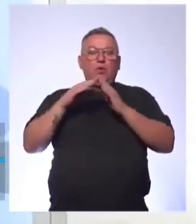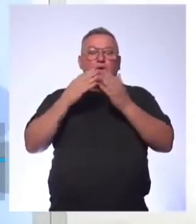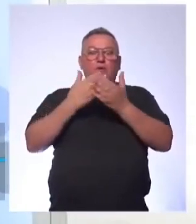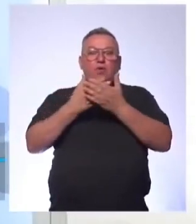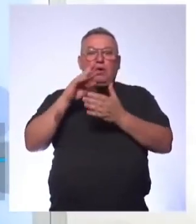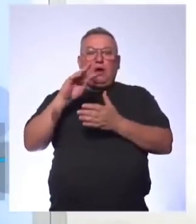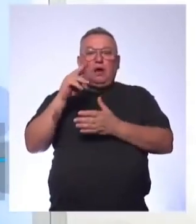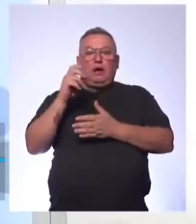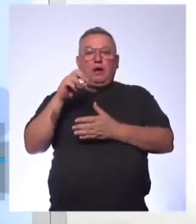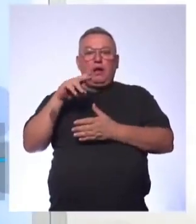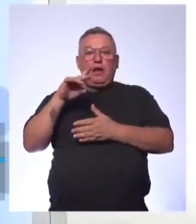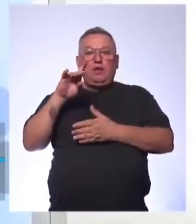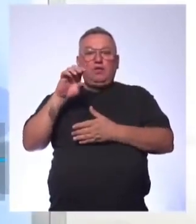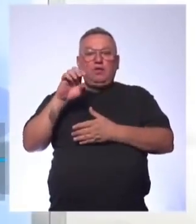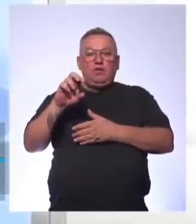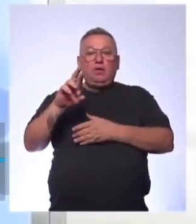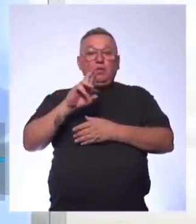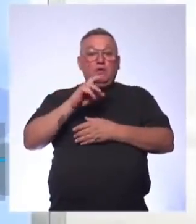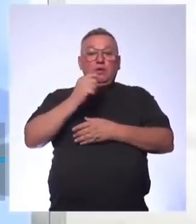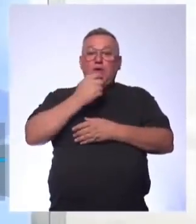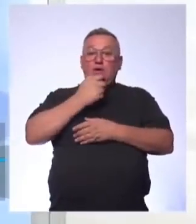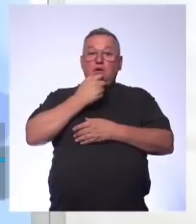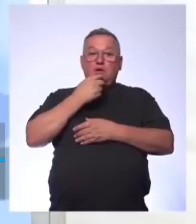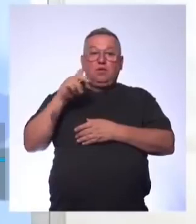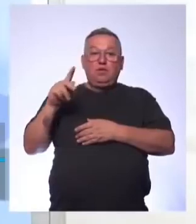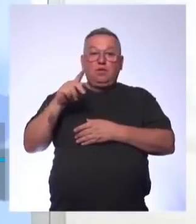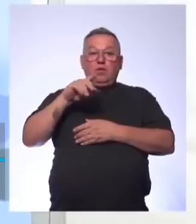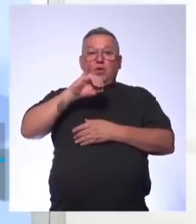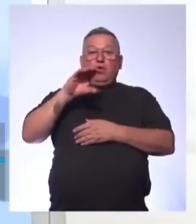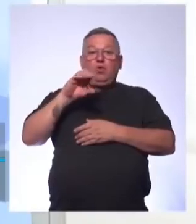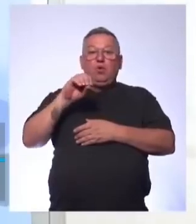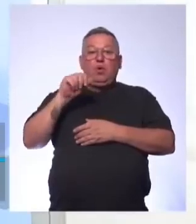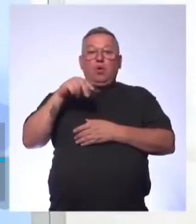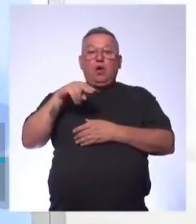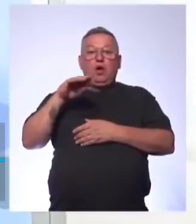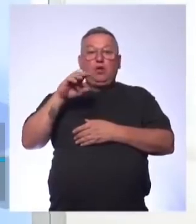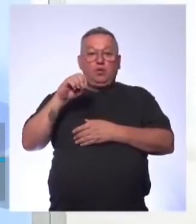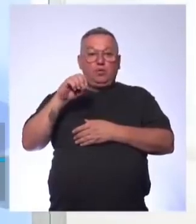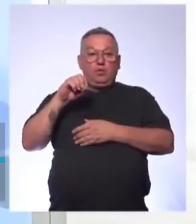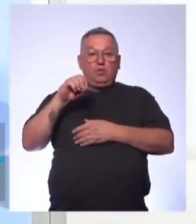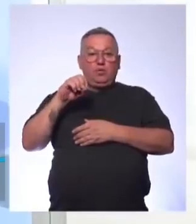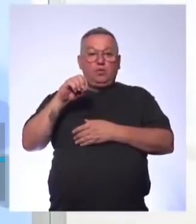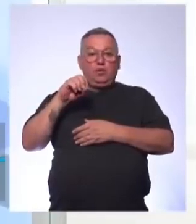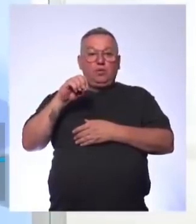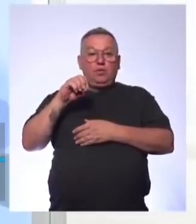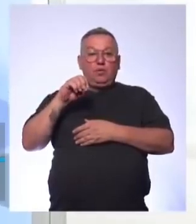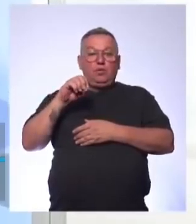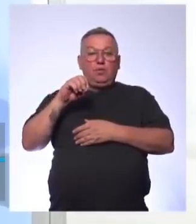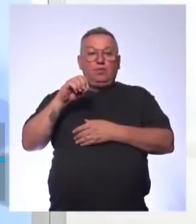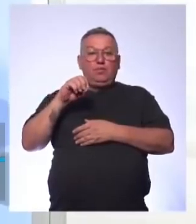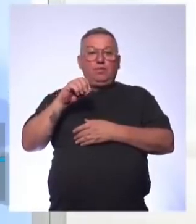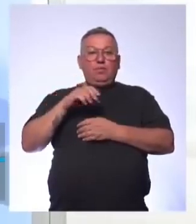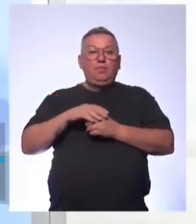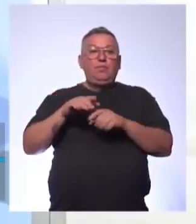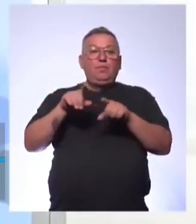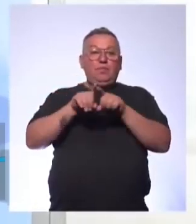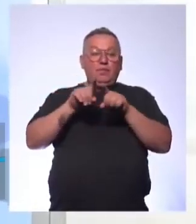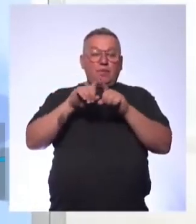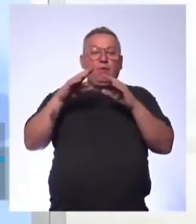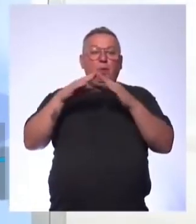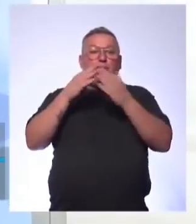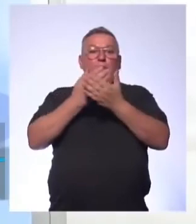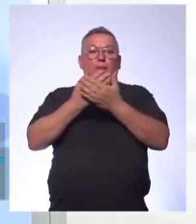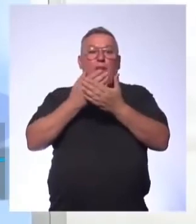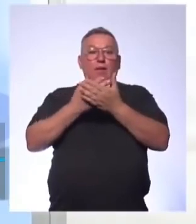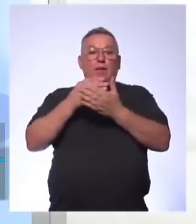incentivando os alunos a responderem em inglês. O professor João Antônio e o o professor João Antônio, ele é da